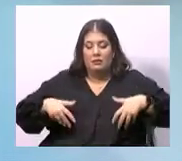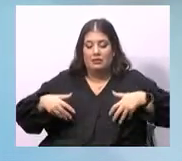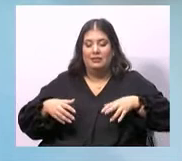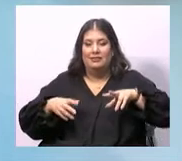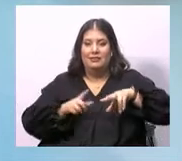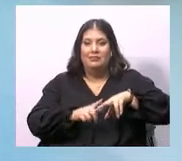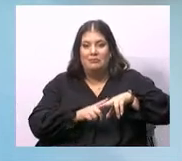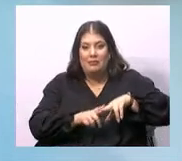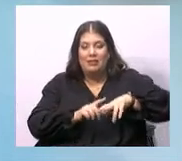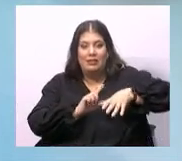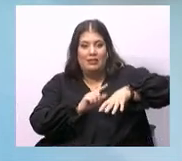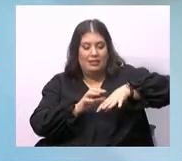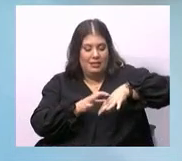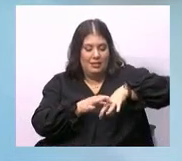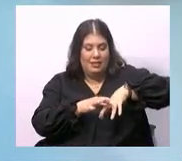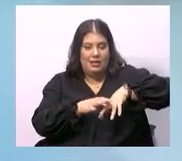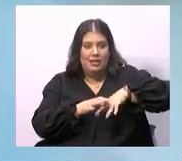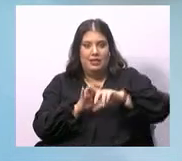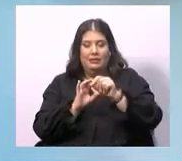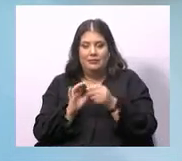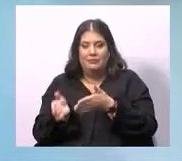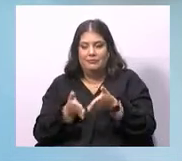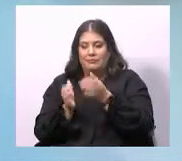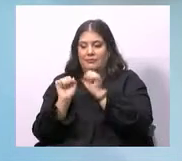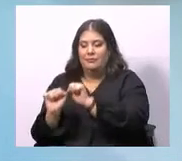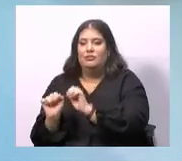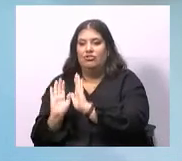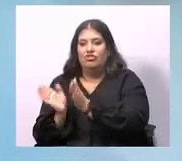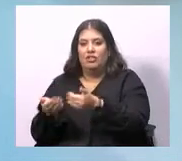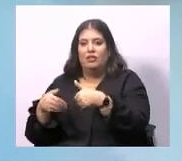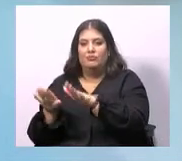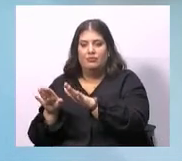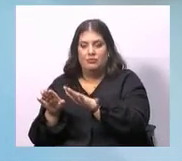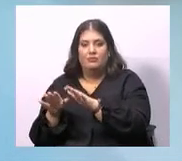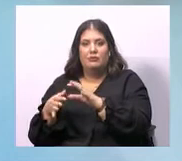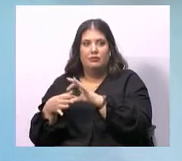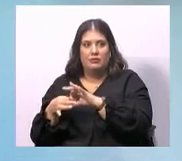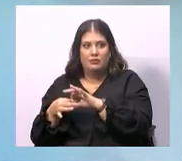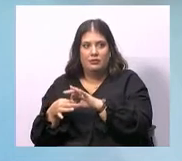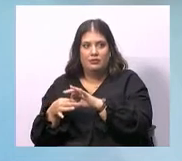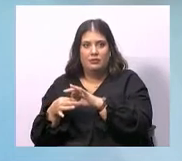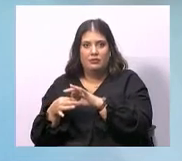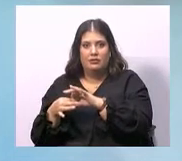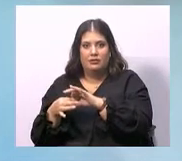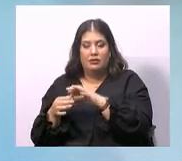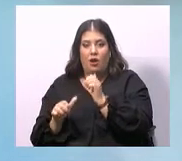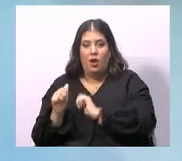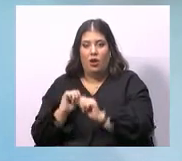que aí penso que já está a ser observada, encaminhada, a questão da fisioterapia, a questão de eventualmente ter que ser operado